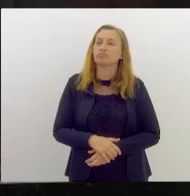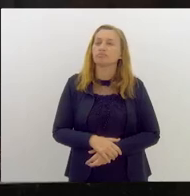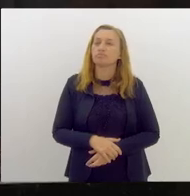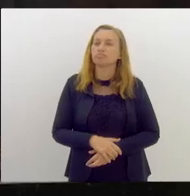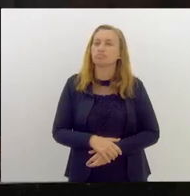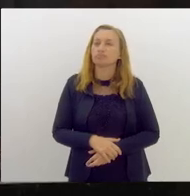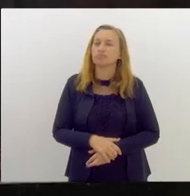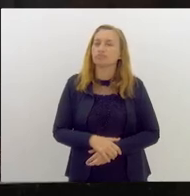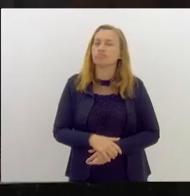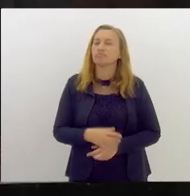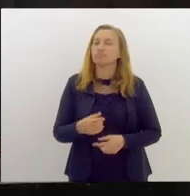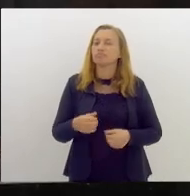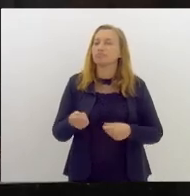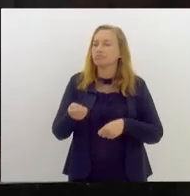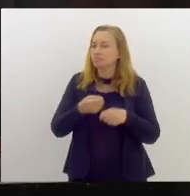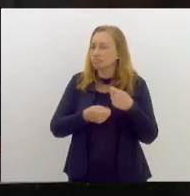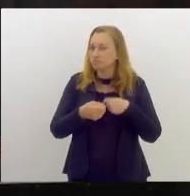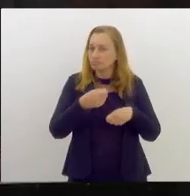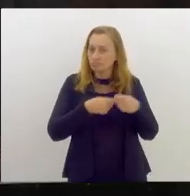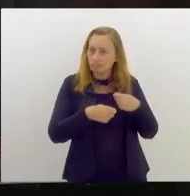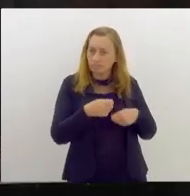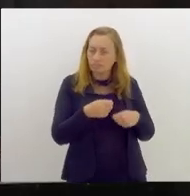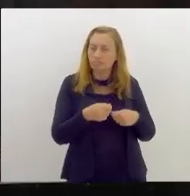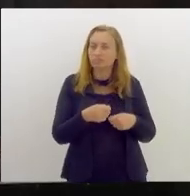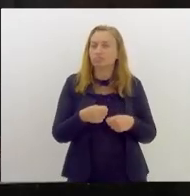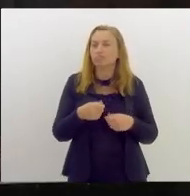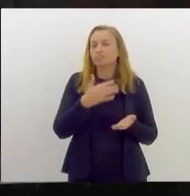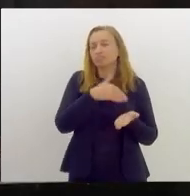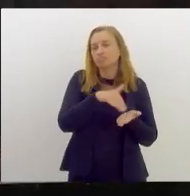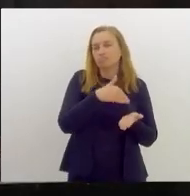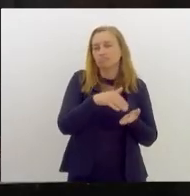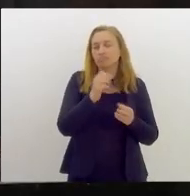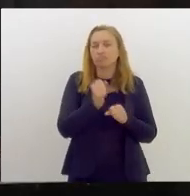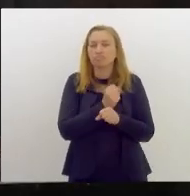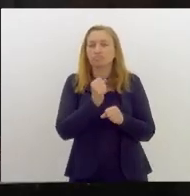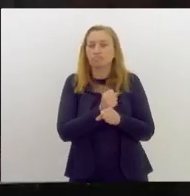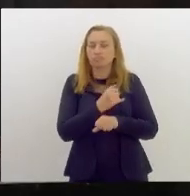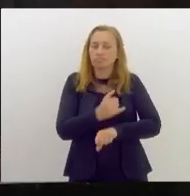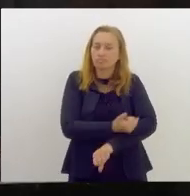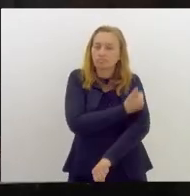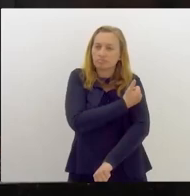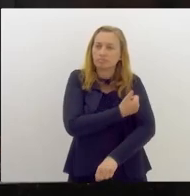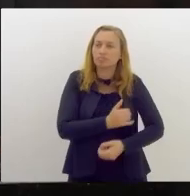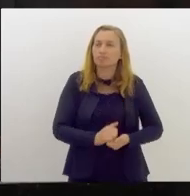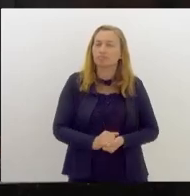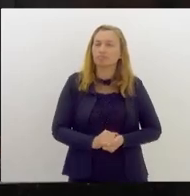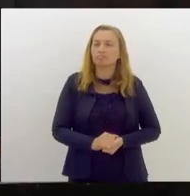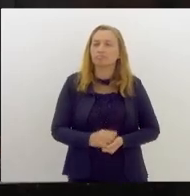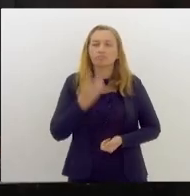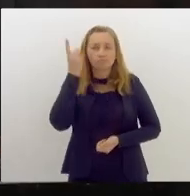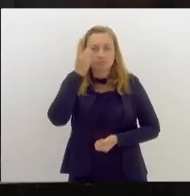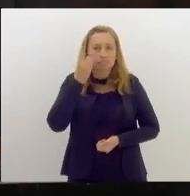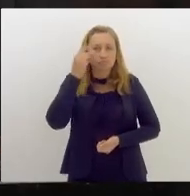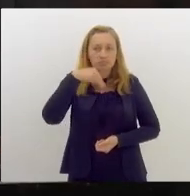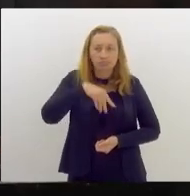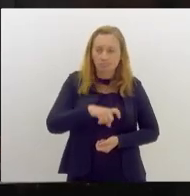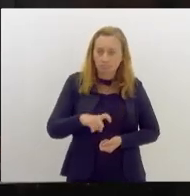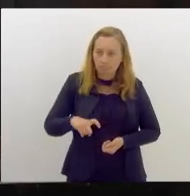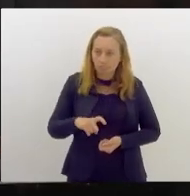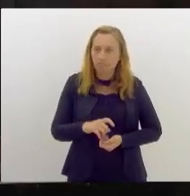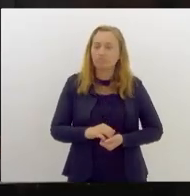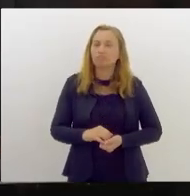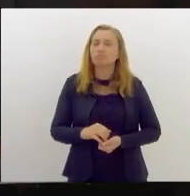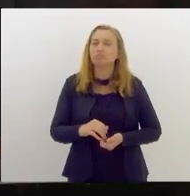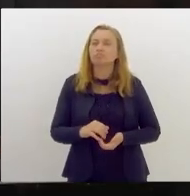o estabelecimento de uma mesa de negociação na Secretaria de obras e infraestrutura época é sobre o comando do deputado Max Lemos então